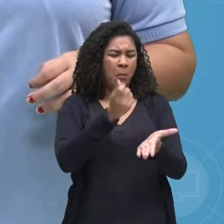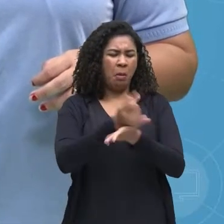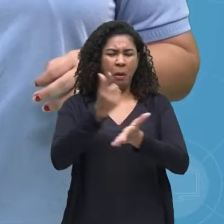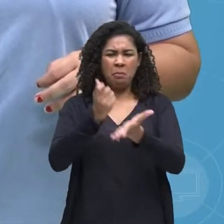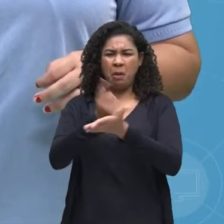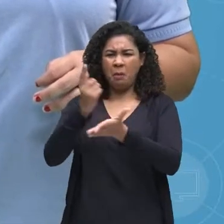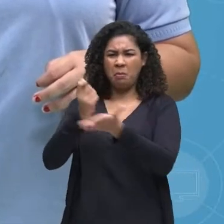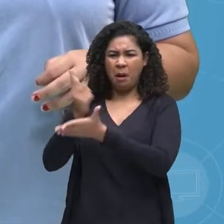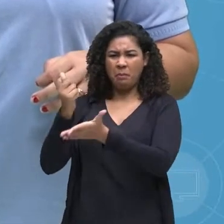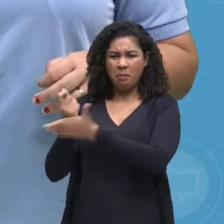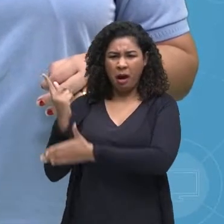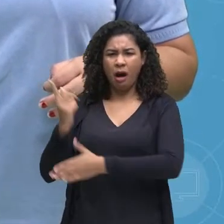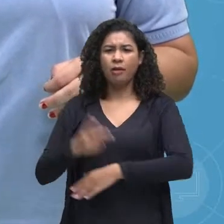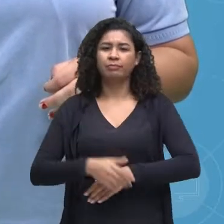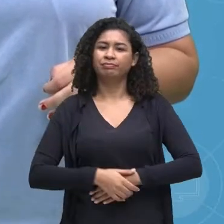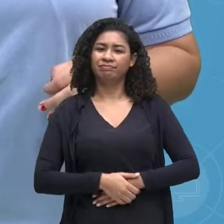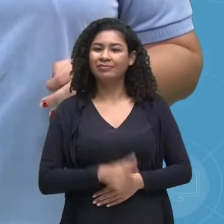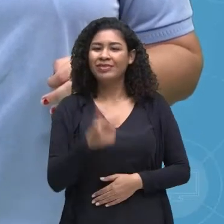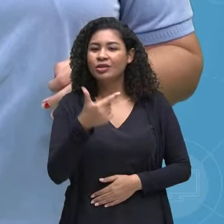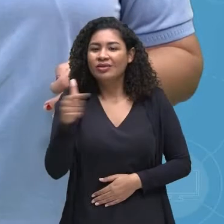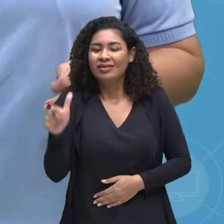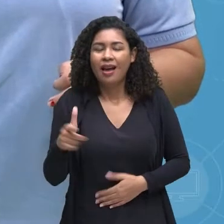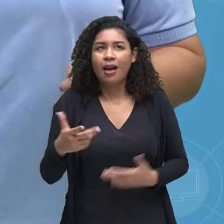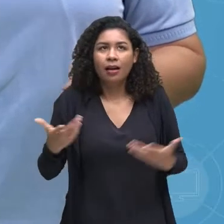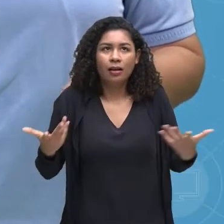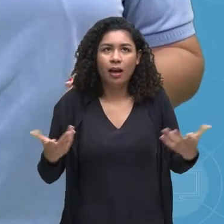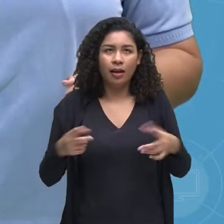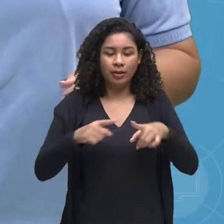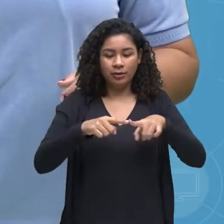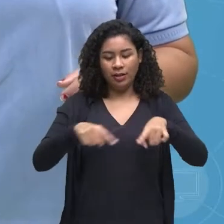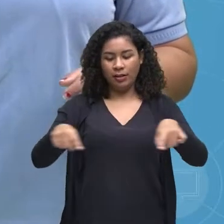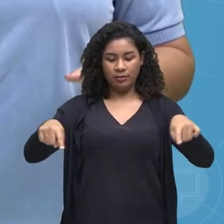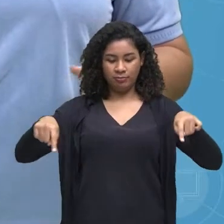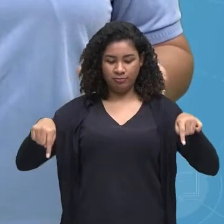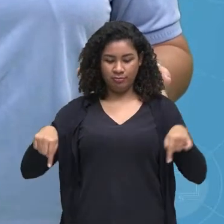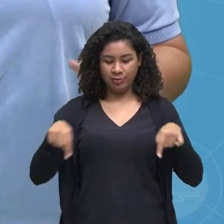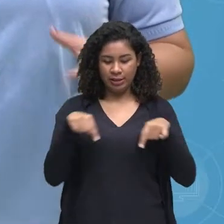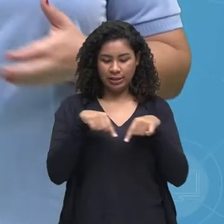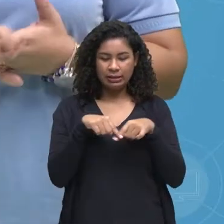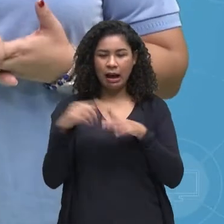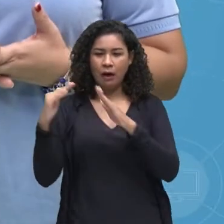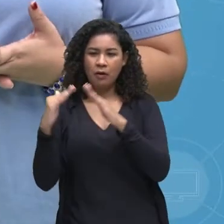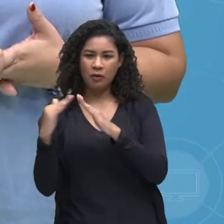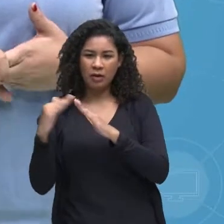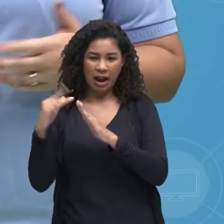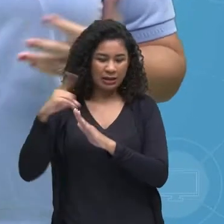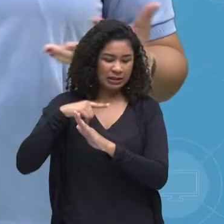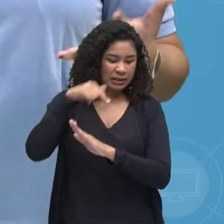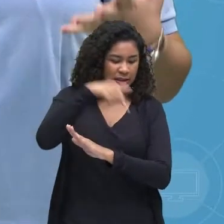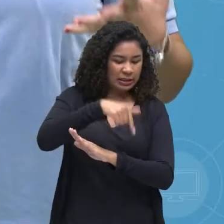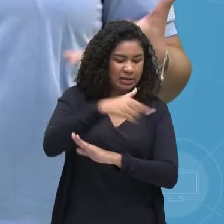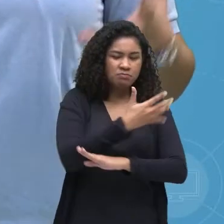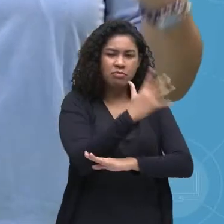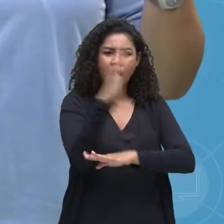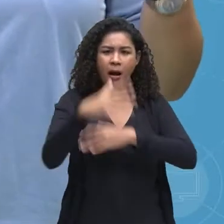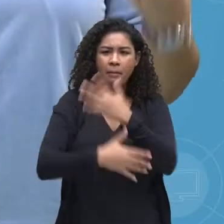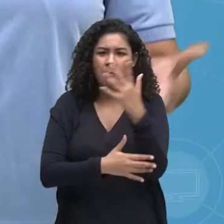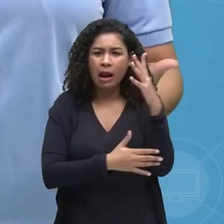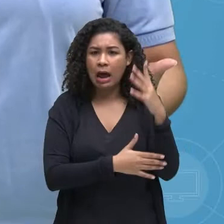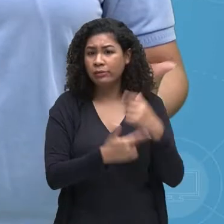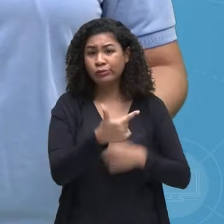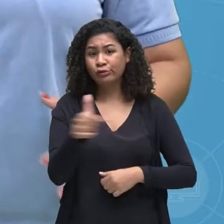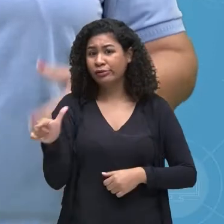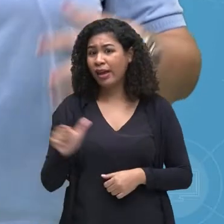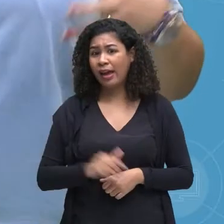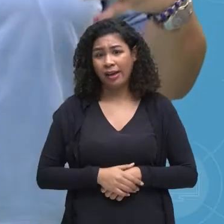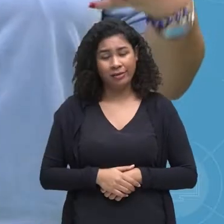Urbanização, ninguém mais quer um quintalzinho com planta, todo mundo quer o seu quintal calçado, e aí a gente não tem aí a terra para absorver